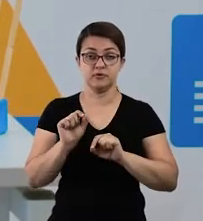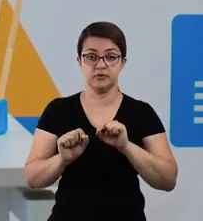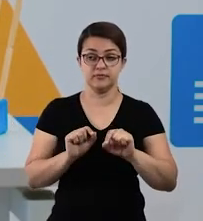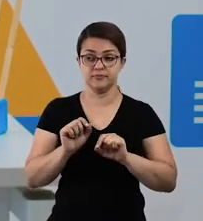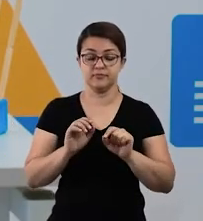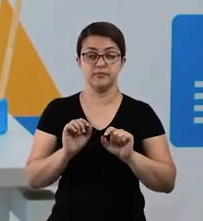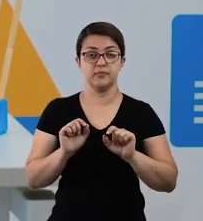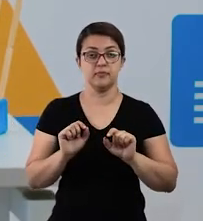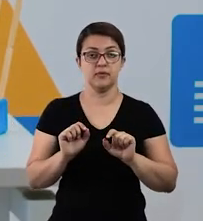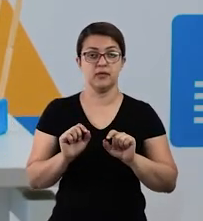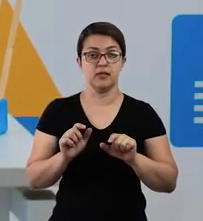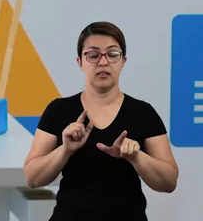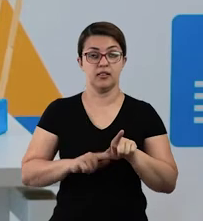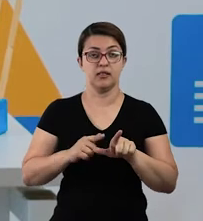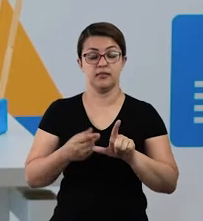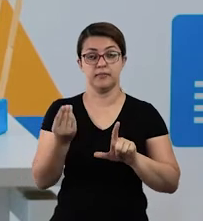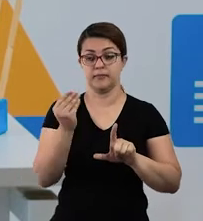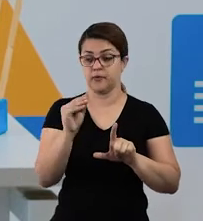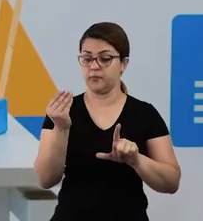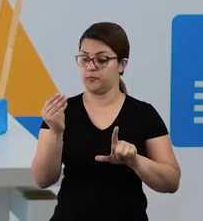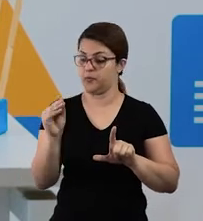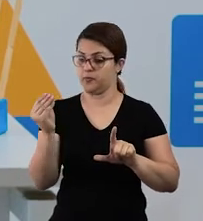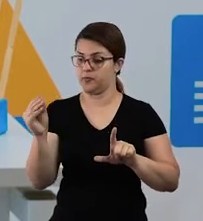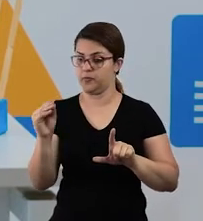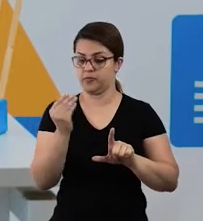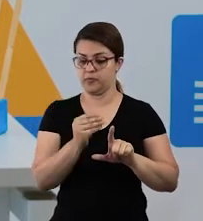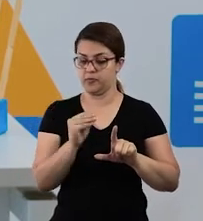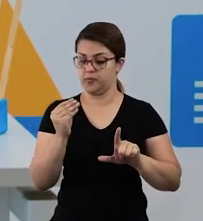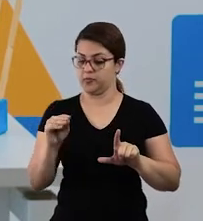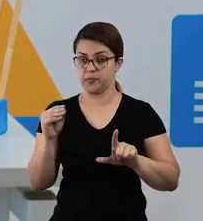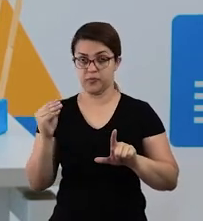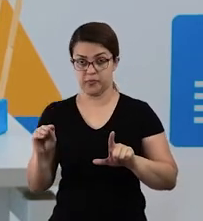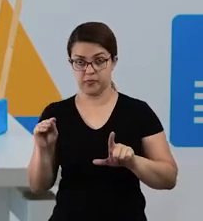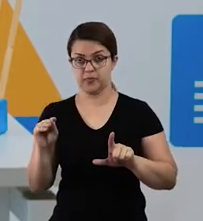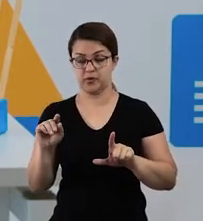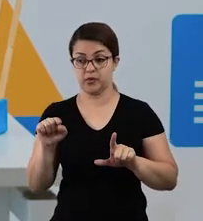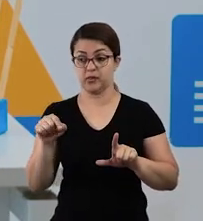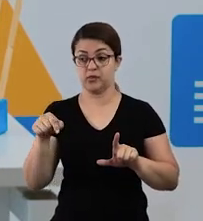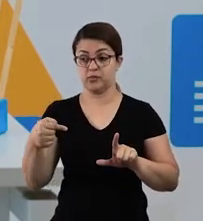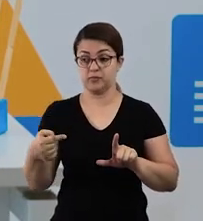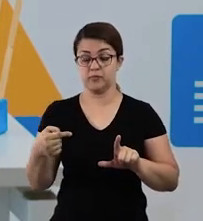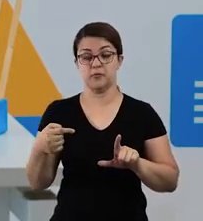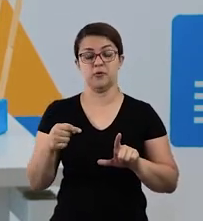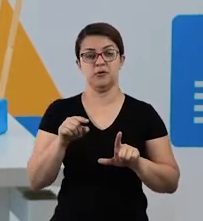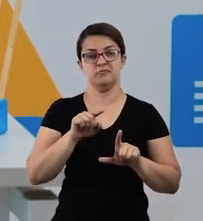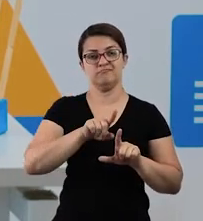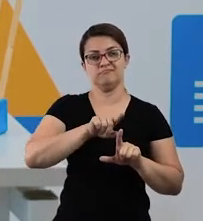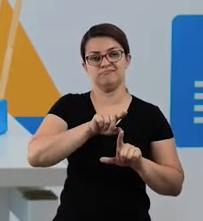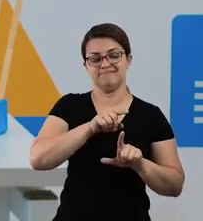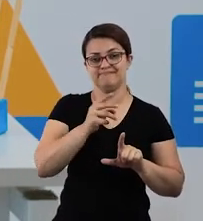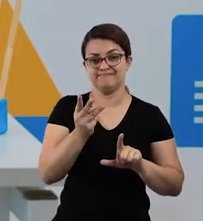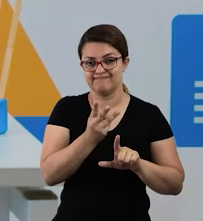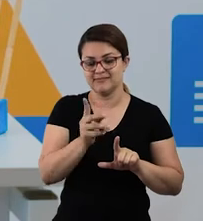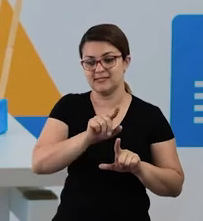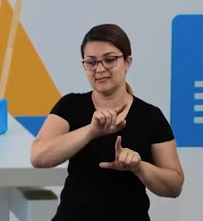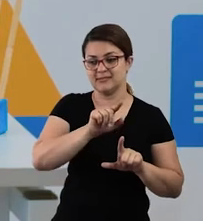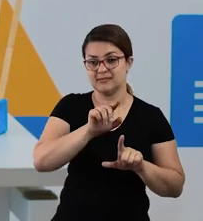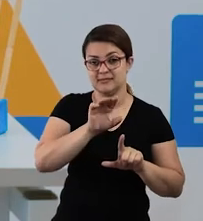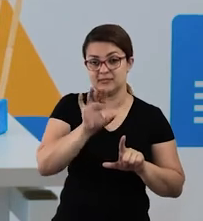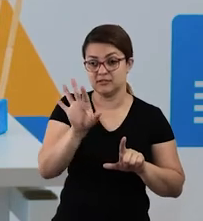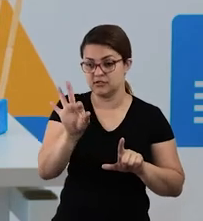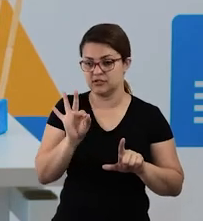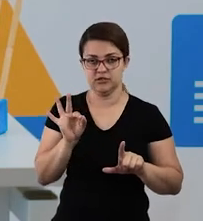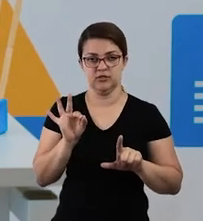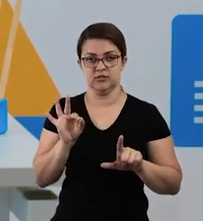colocar as letrinhas do alfabeto junto com a criança na sequência. E depois, a cada 3 ou a cada 2, vocês